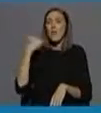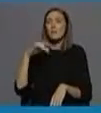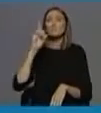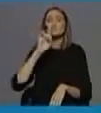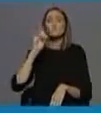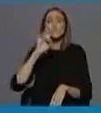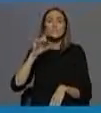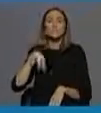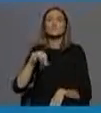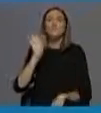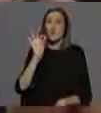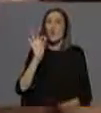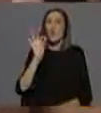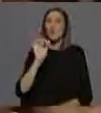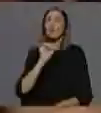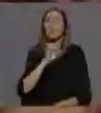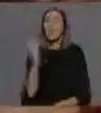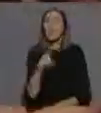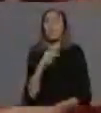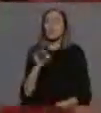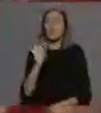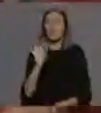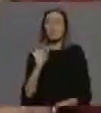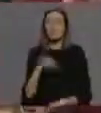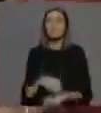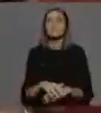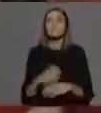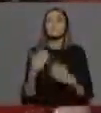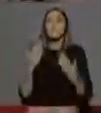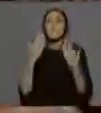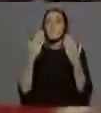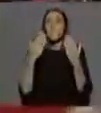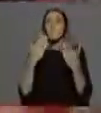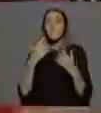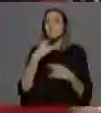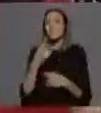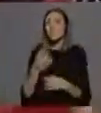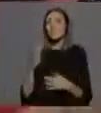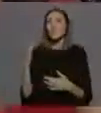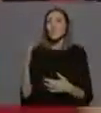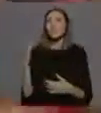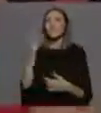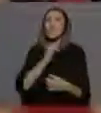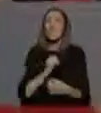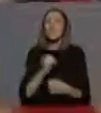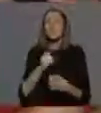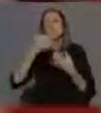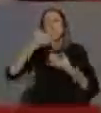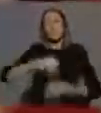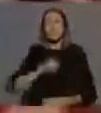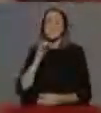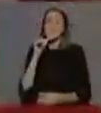escolha que vamos fazer. O apelo à mobilização a dizer que a vitória ainda não é certa.